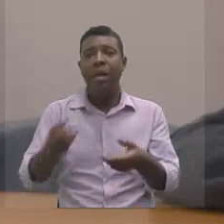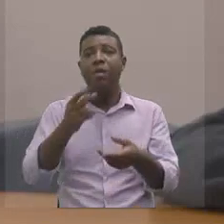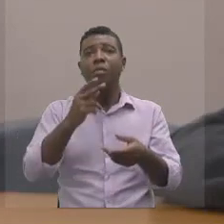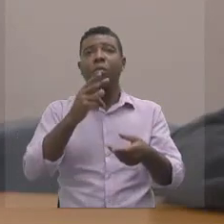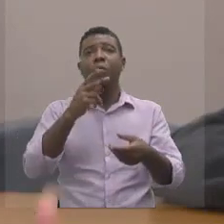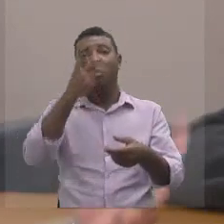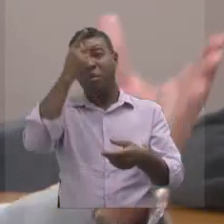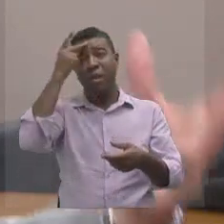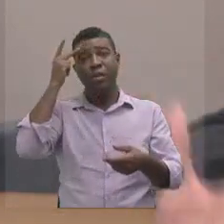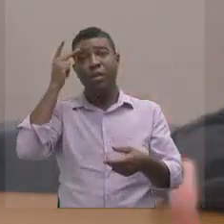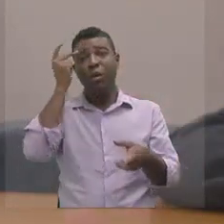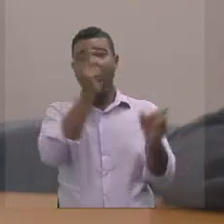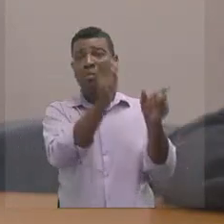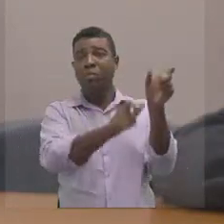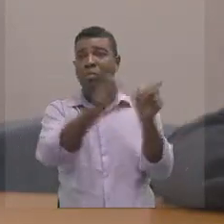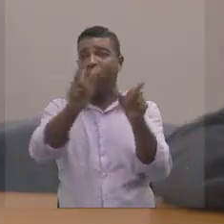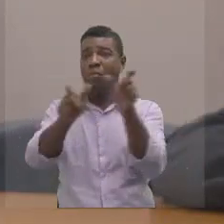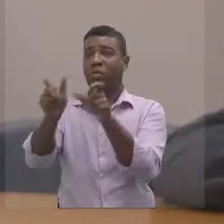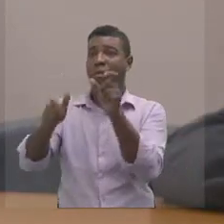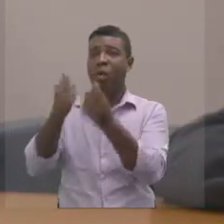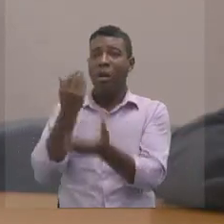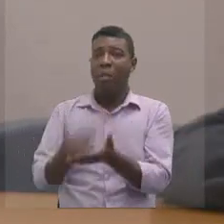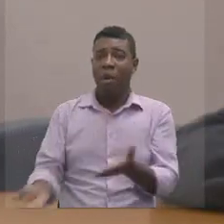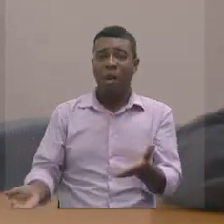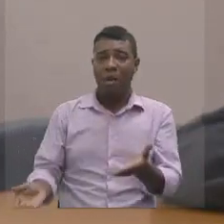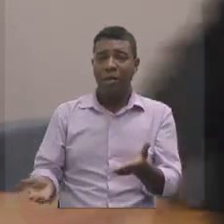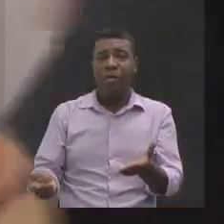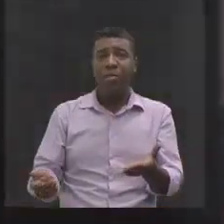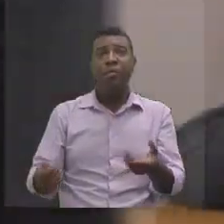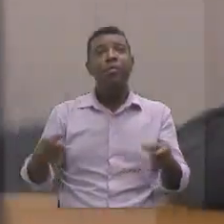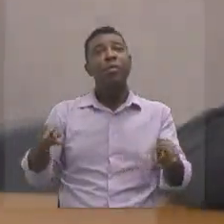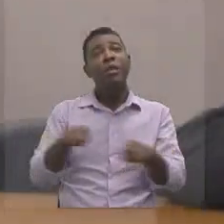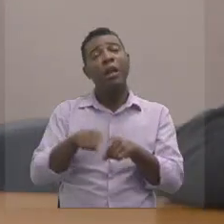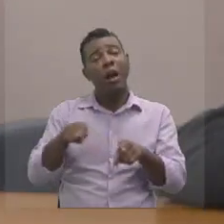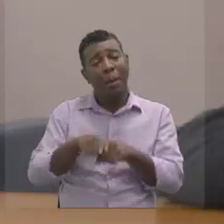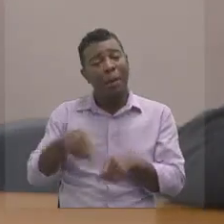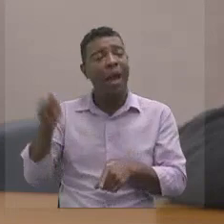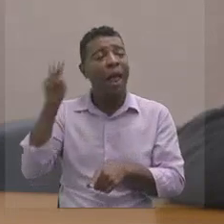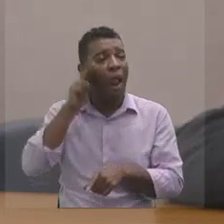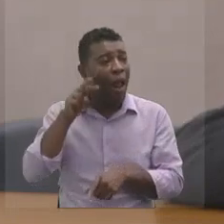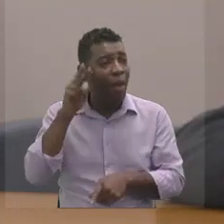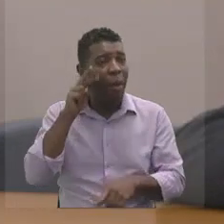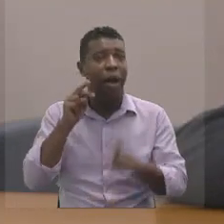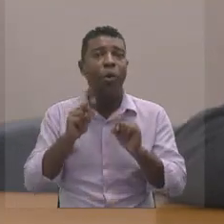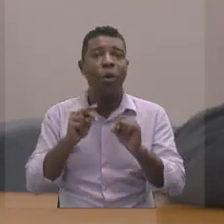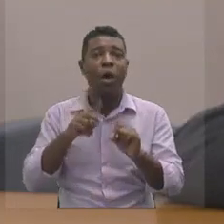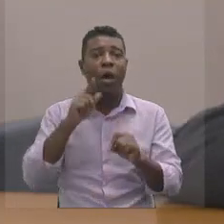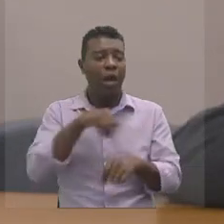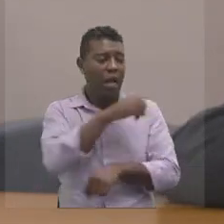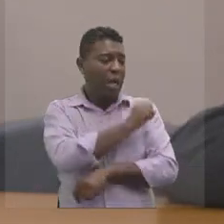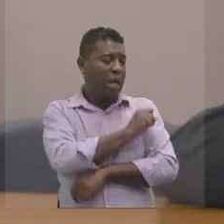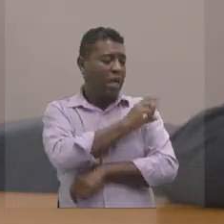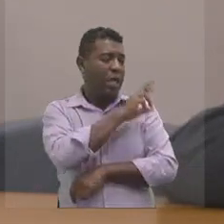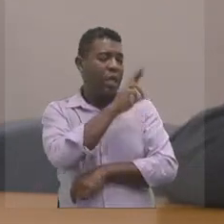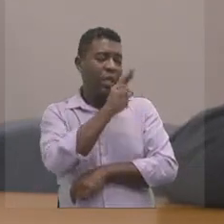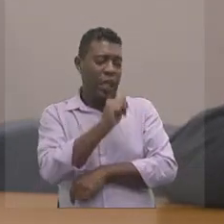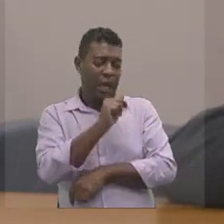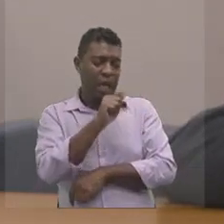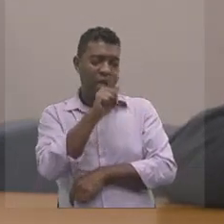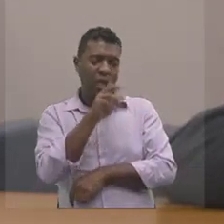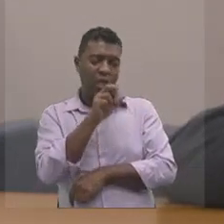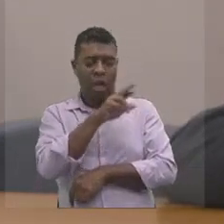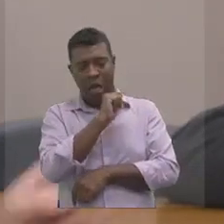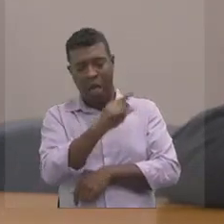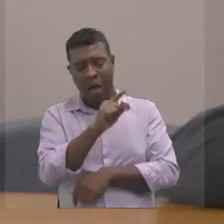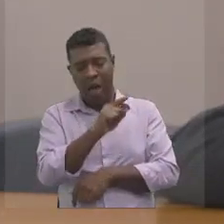ainda quero aqui secretário lembrar da ligação da nossa Serra geral não só ao Alto Rio